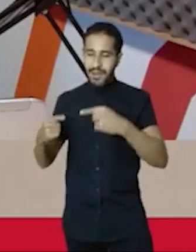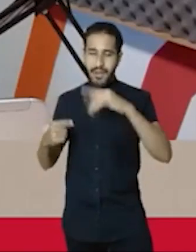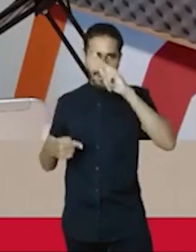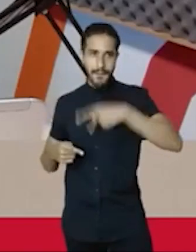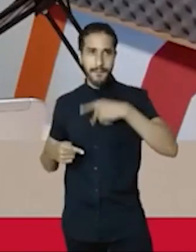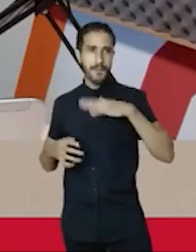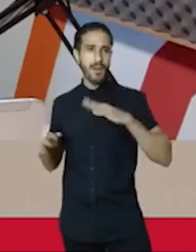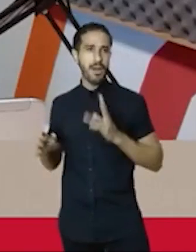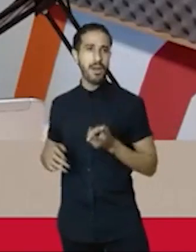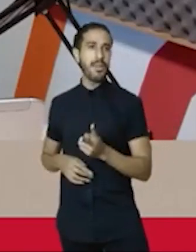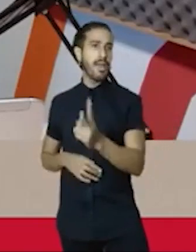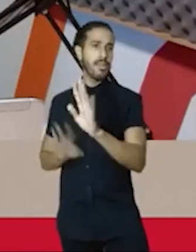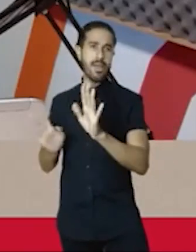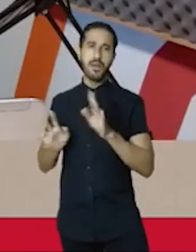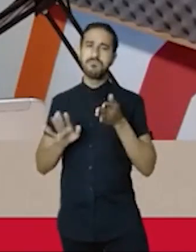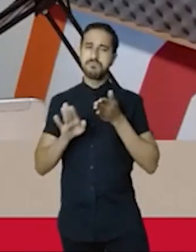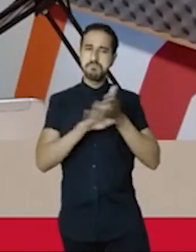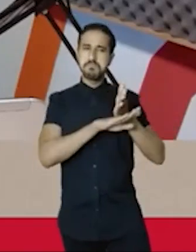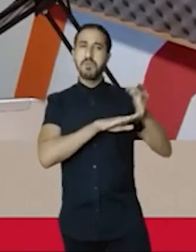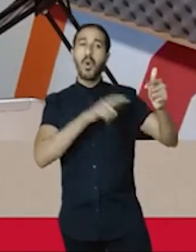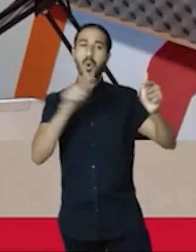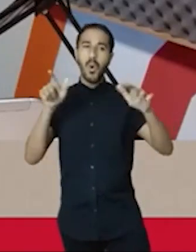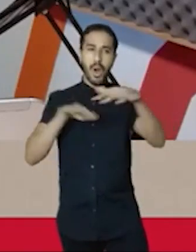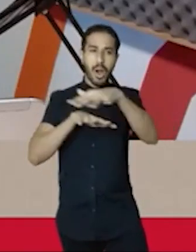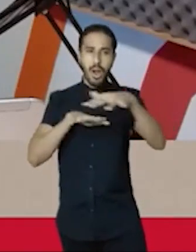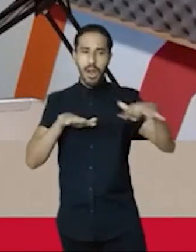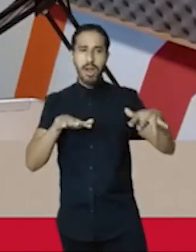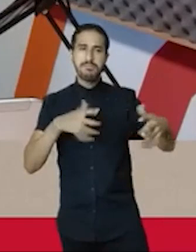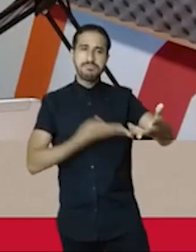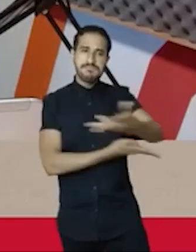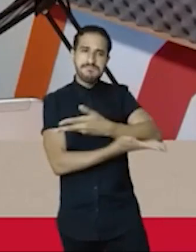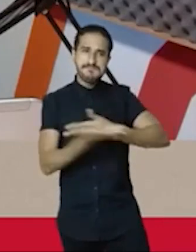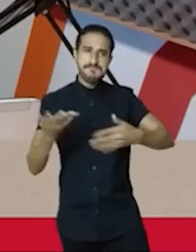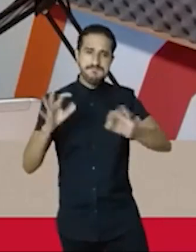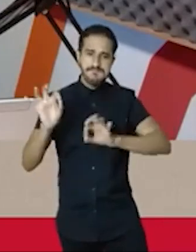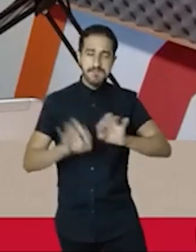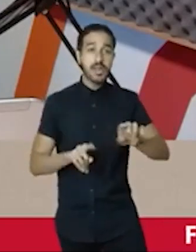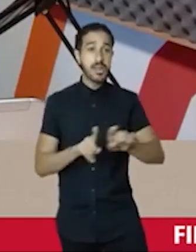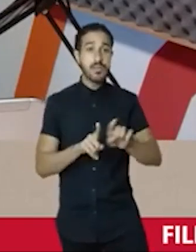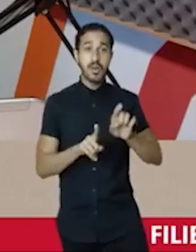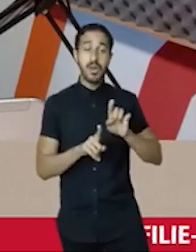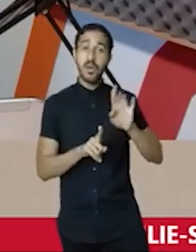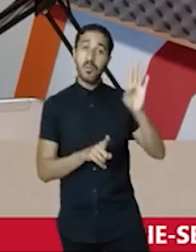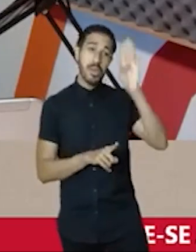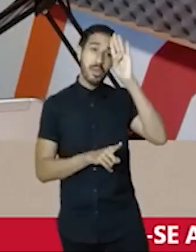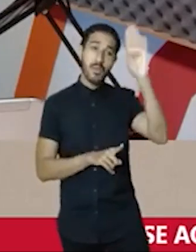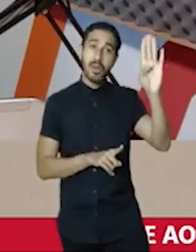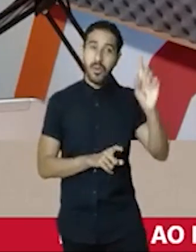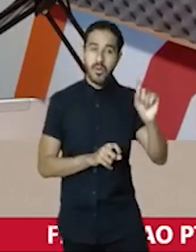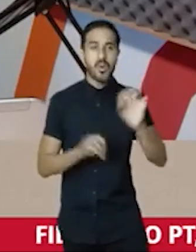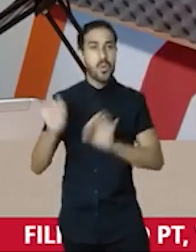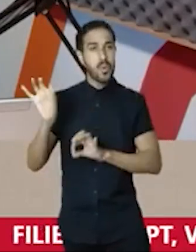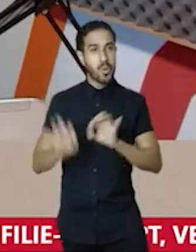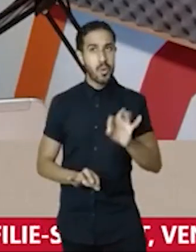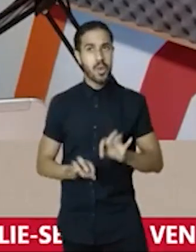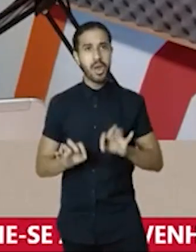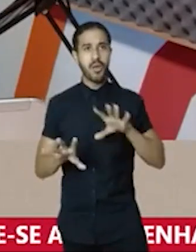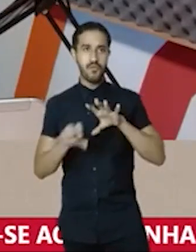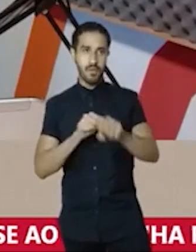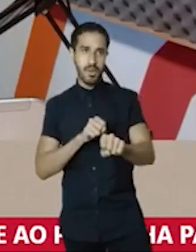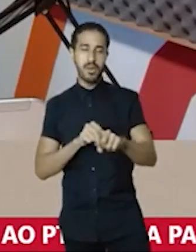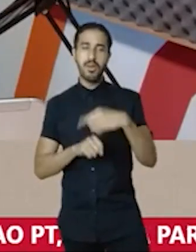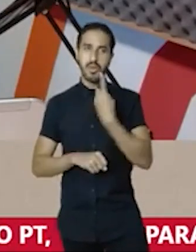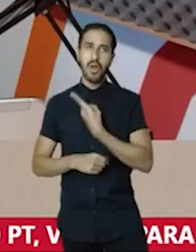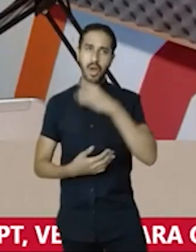permanecer eternamente naquele espaço. Então, a Secretaria transversaliza, organiza, mas tem como centralidade organização e informação. A